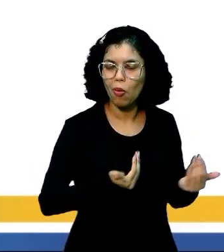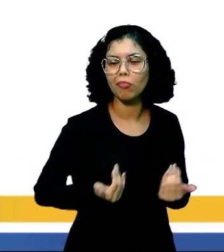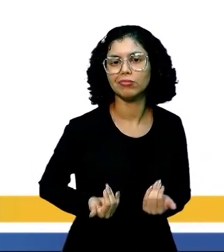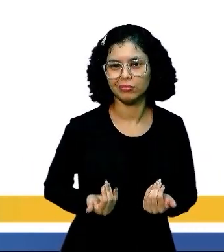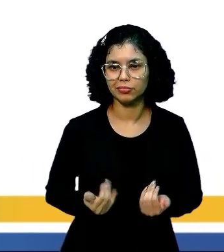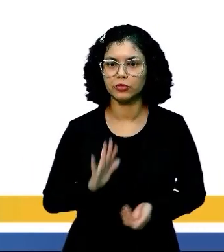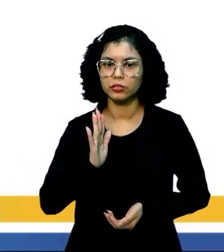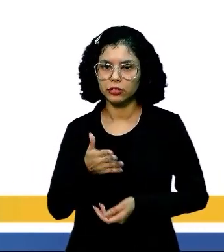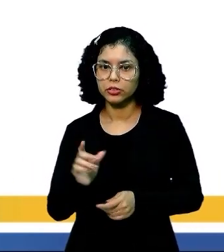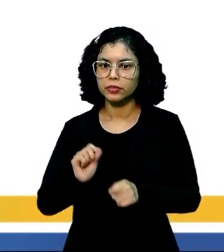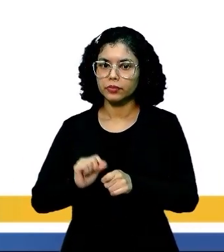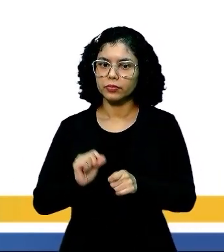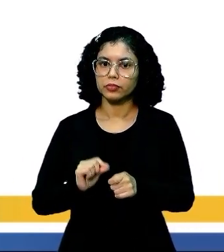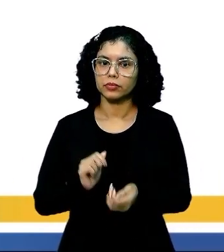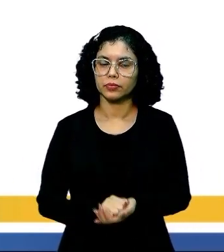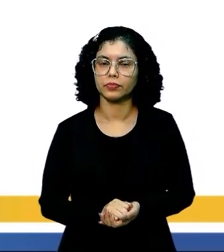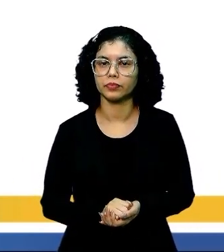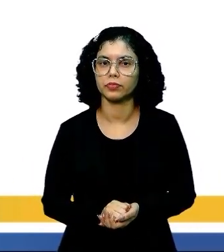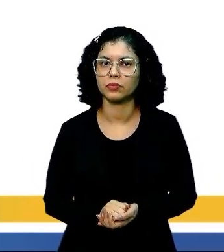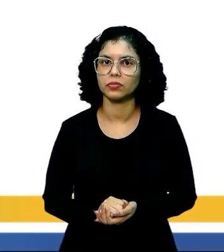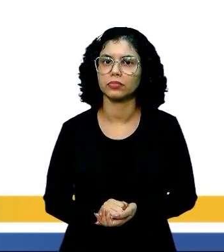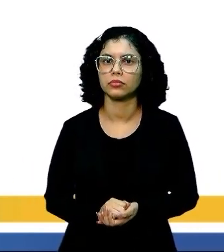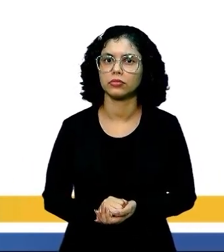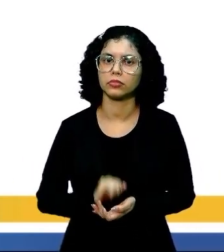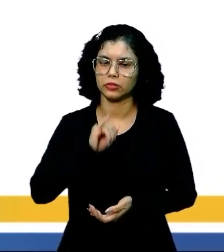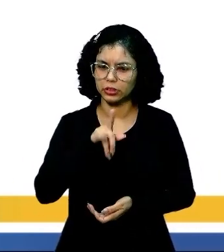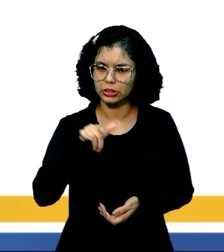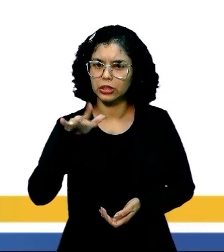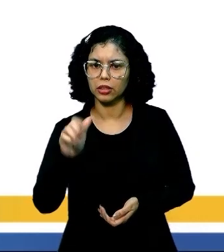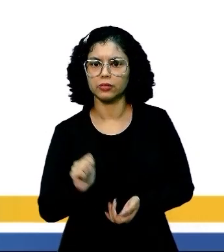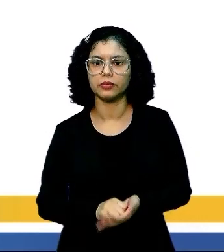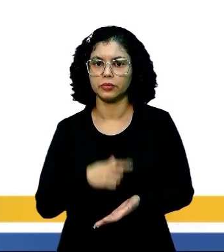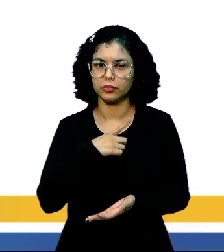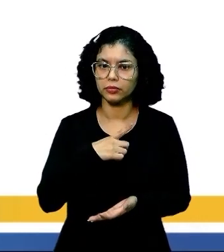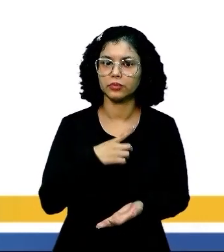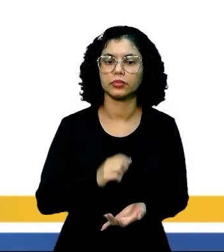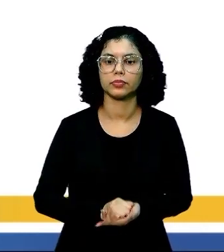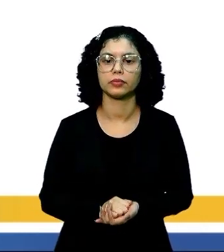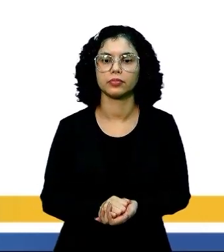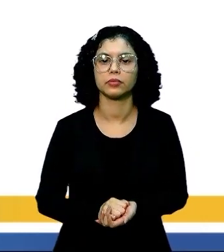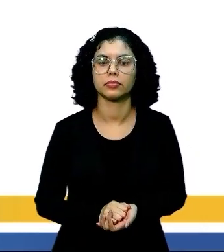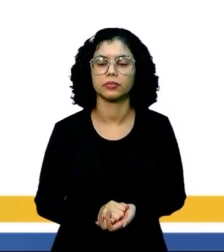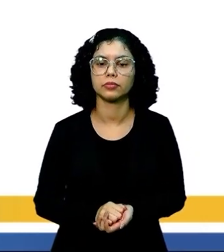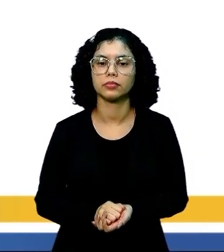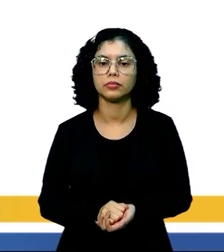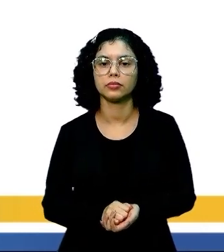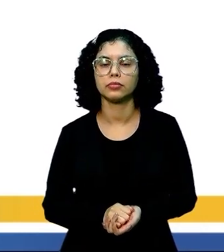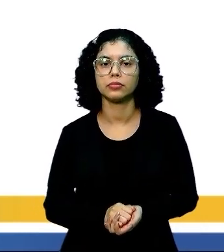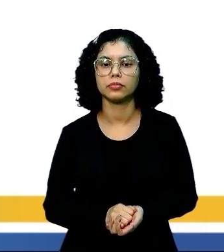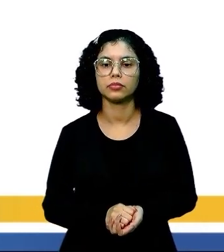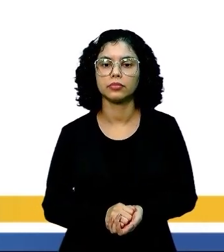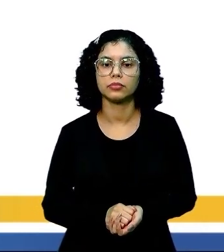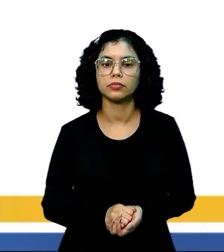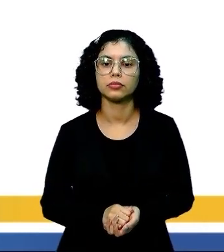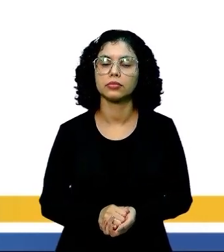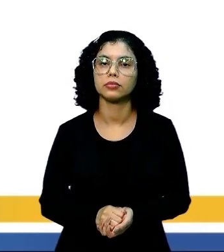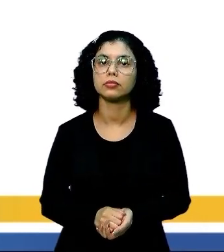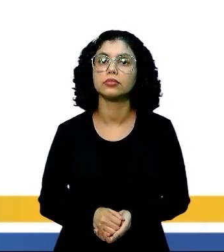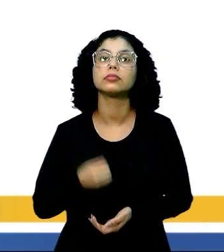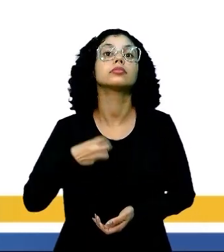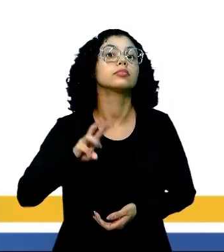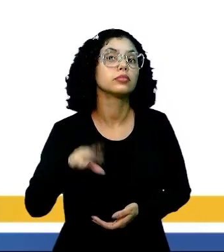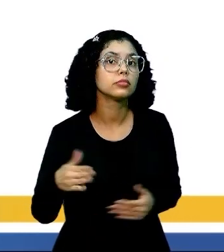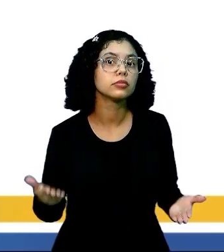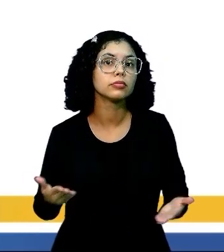já dá para fazer. Idealista vem de ideal, né? Que tem os ideais. Aí impacientes. Quem são